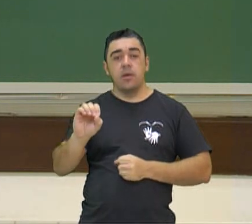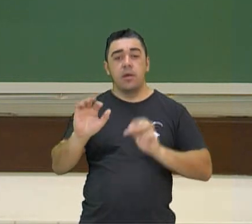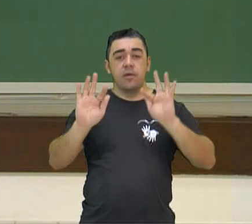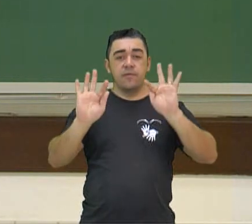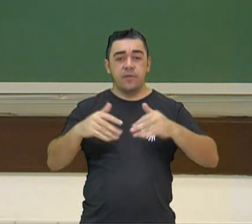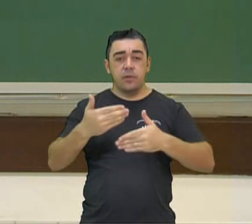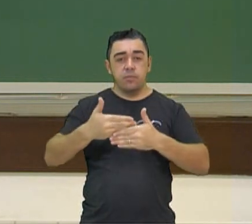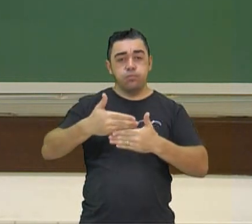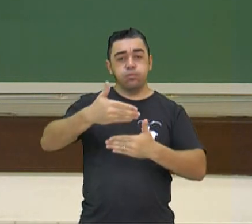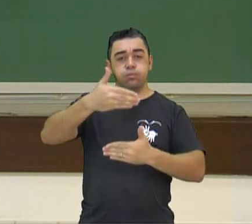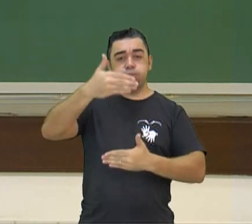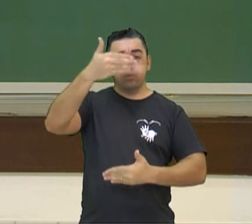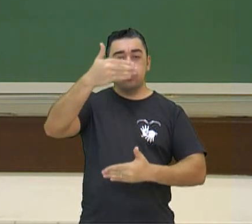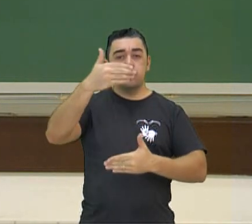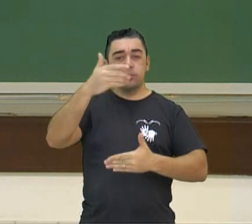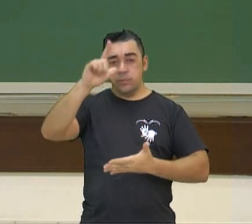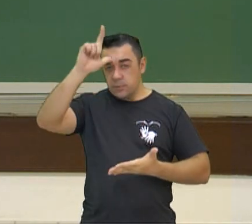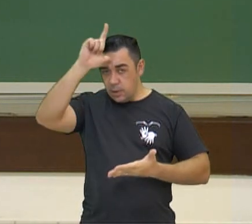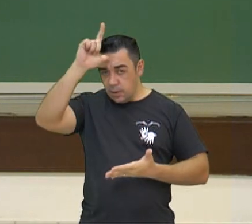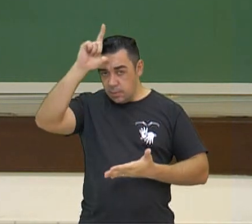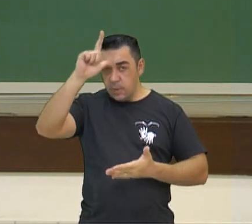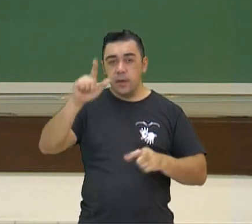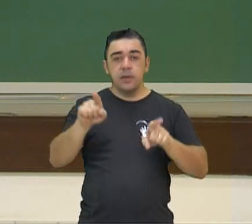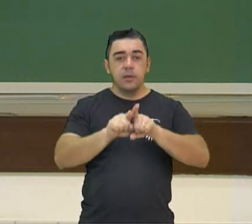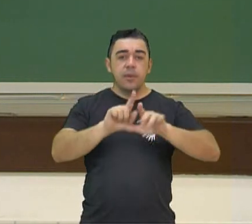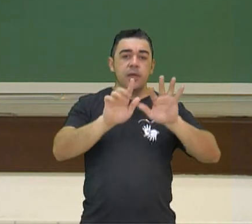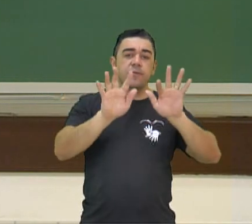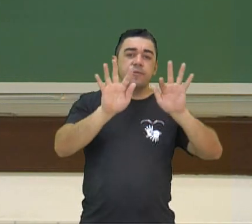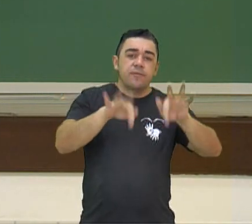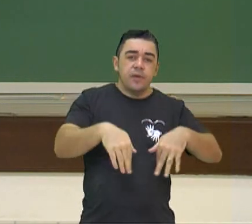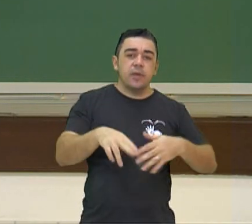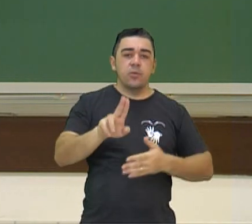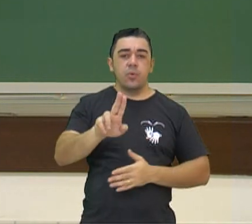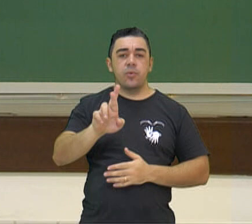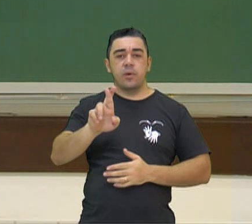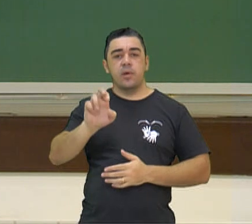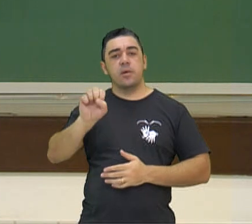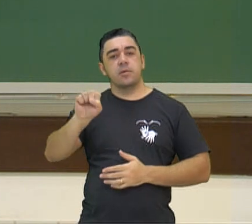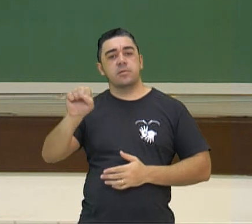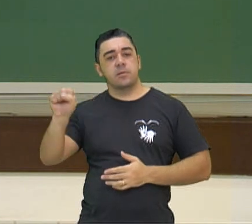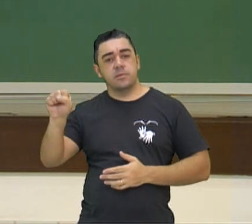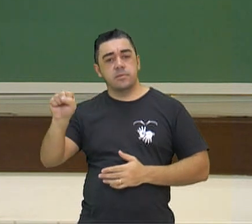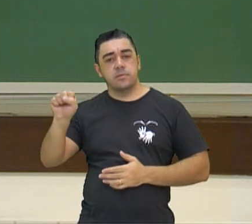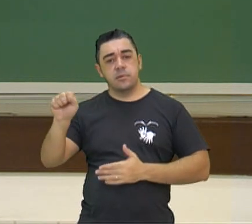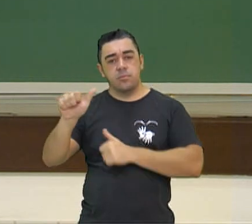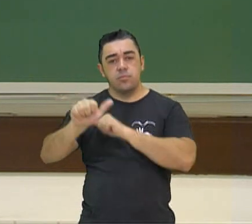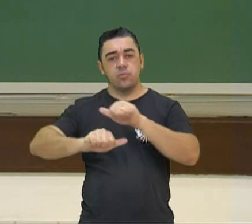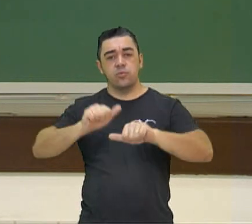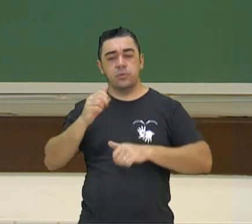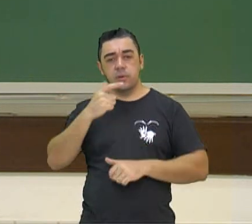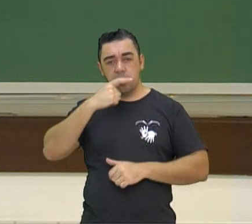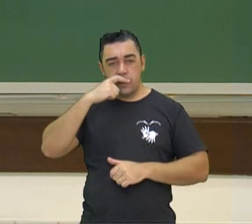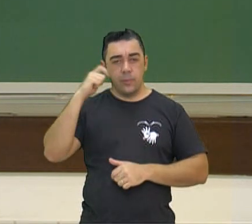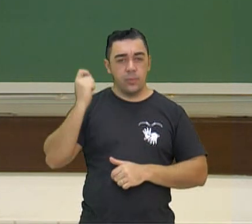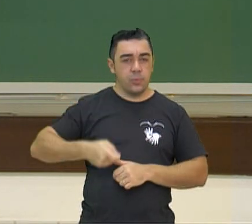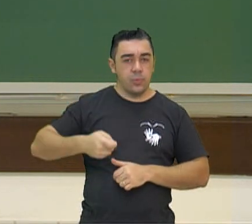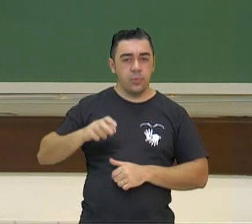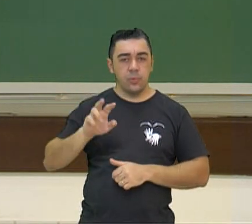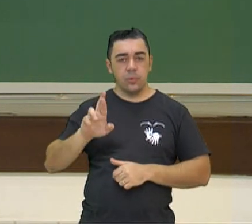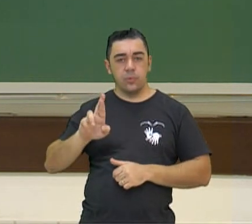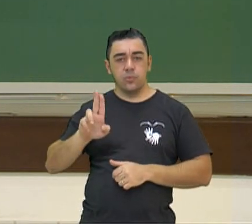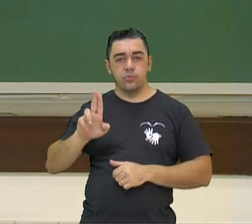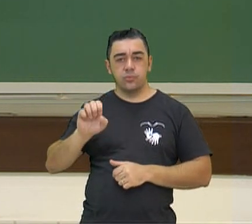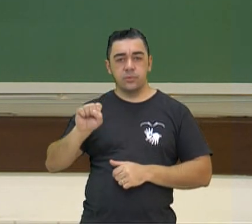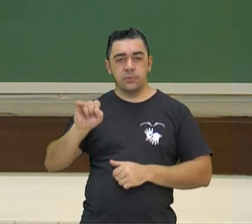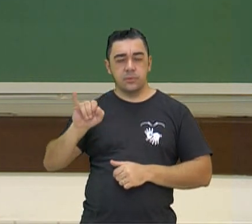com o fim, propriamente dito, da União das Repúblicas Socialistas Soviéticas. Então, é uma região, é